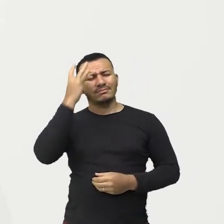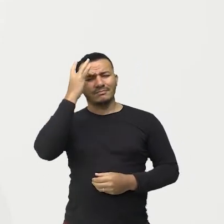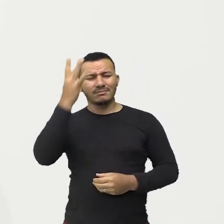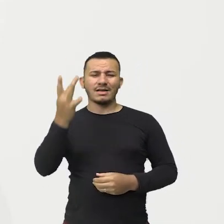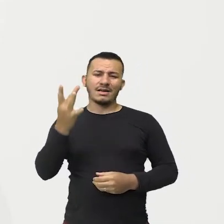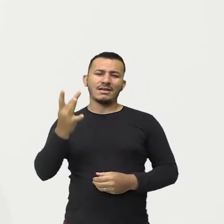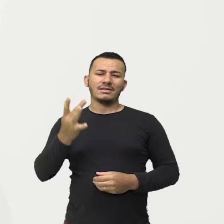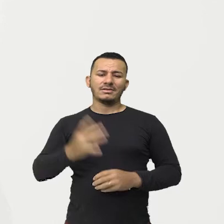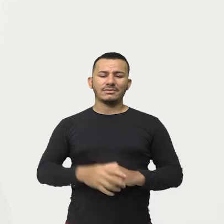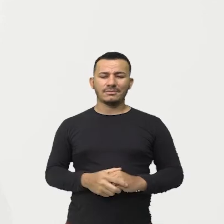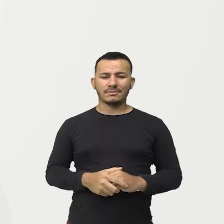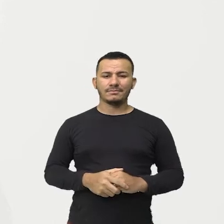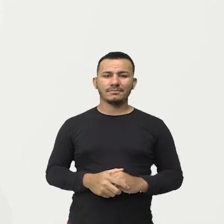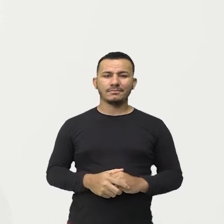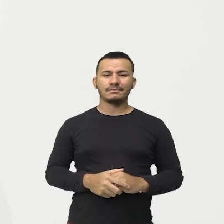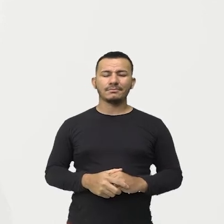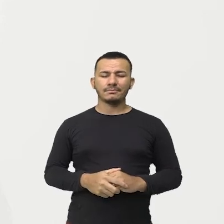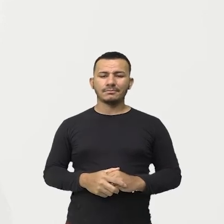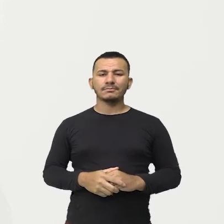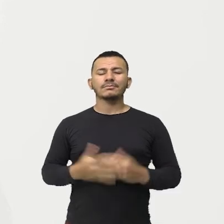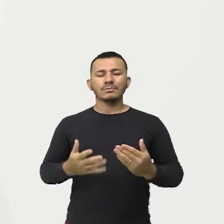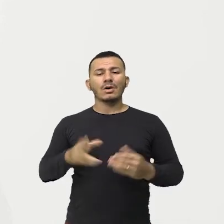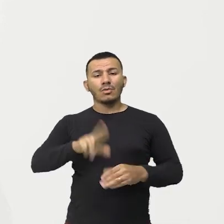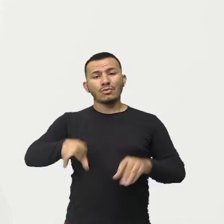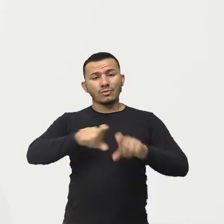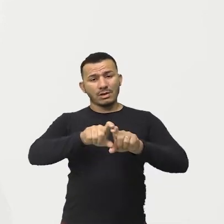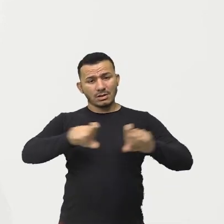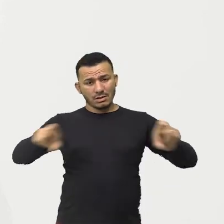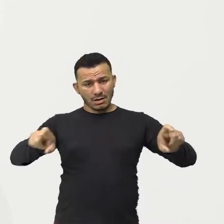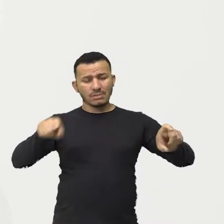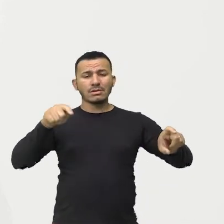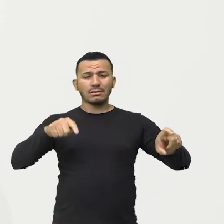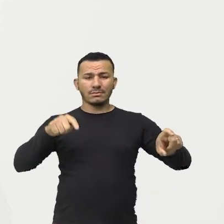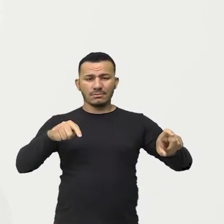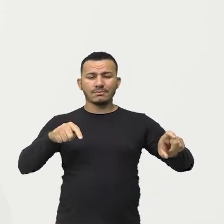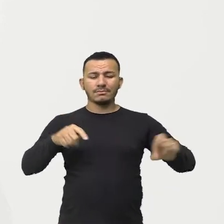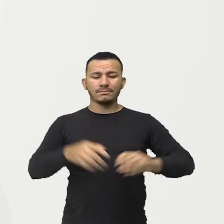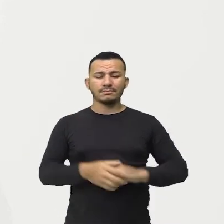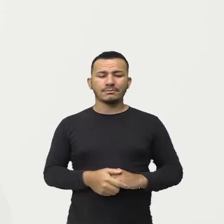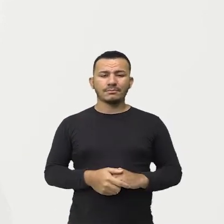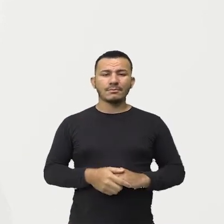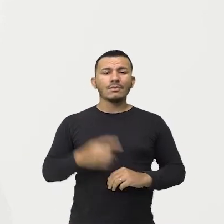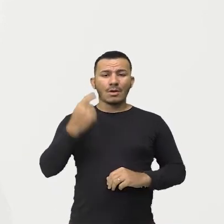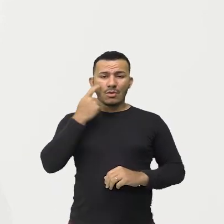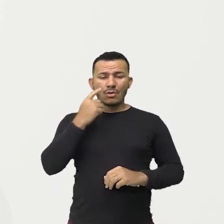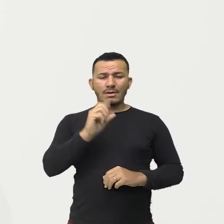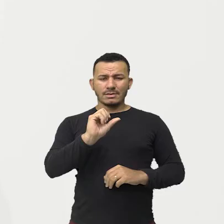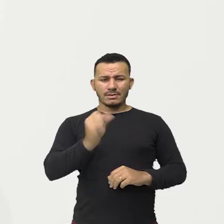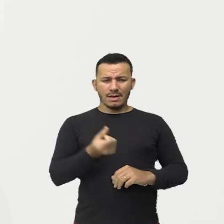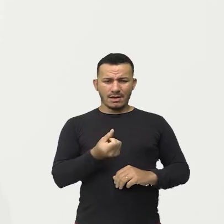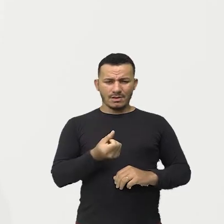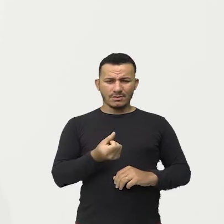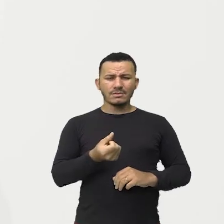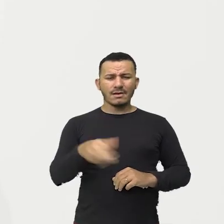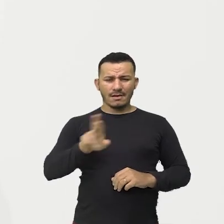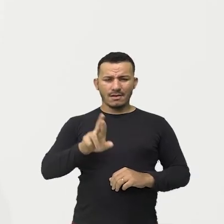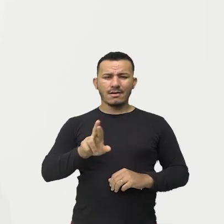tranquilo. Quanto custa? Nós vamos usar a equação, a expressão algébrica. A expressão é